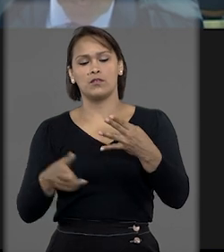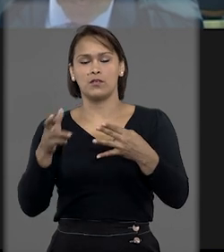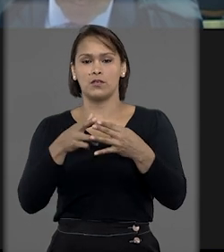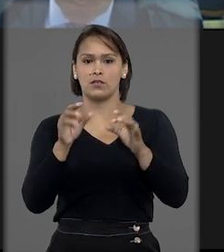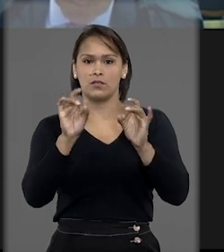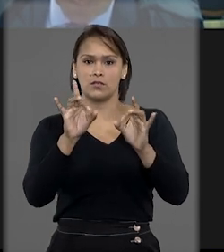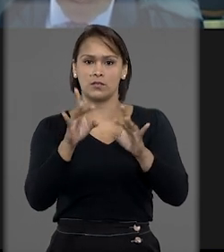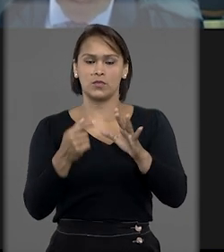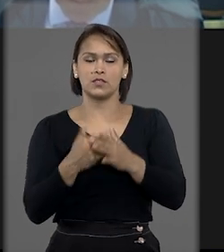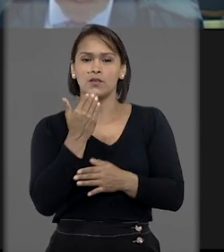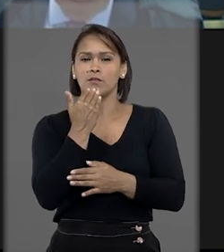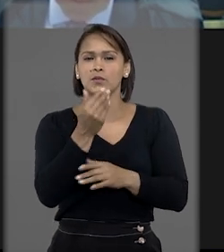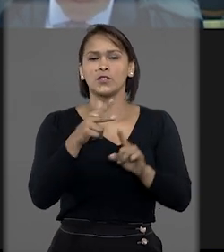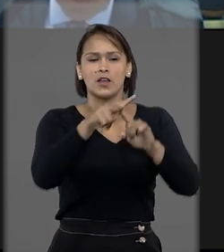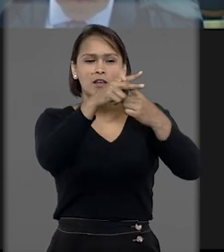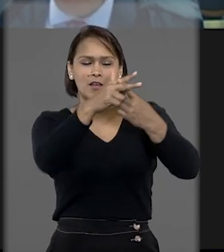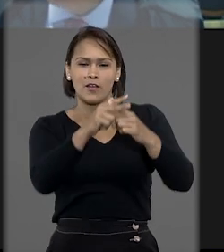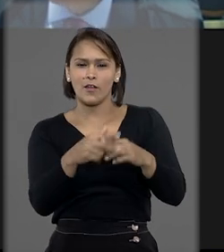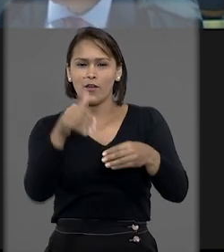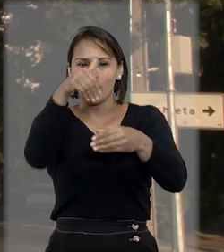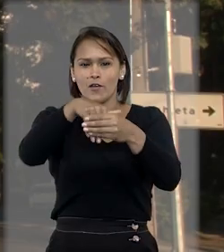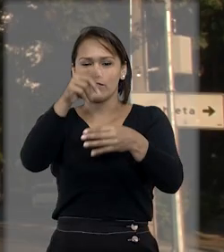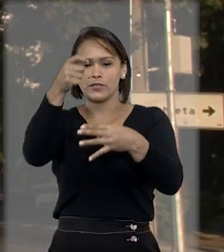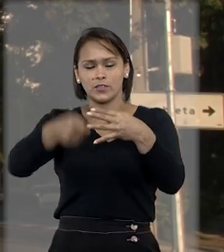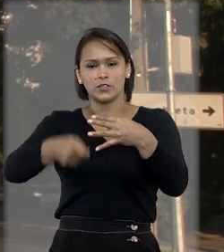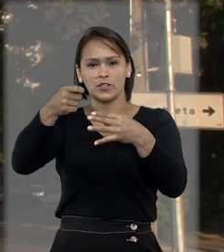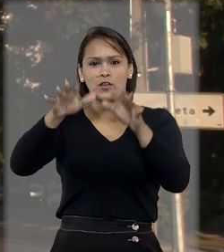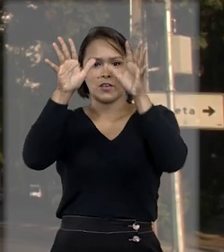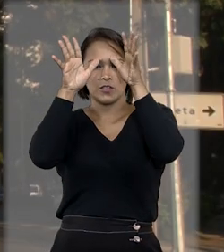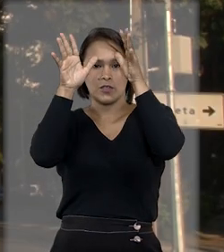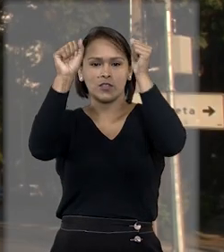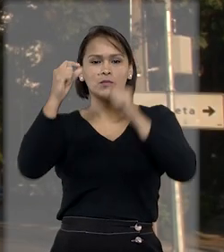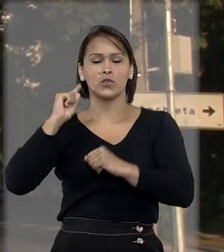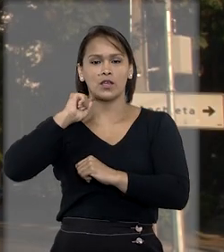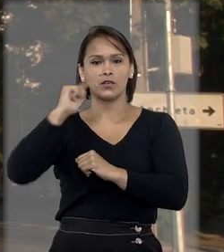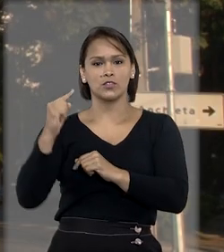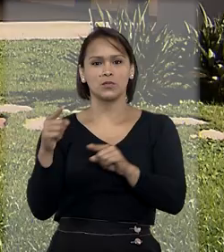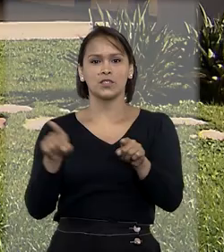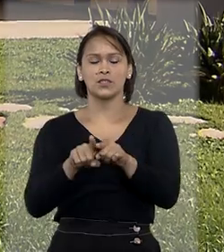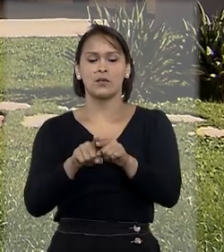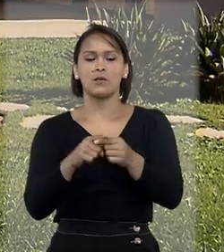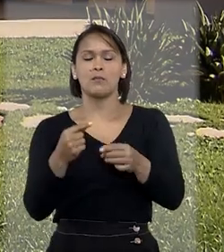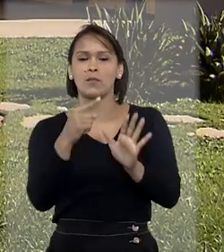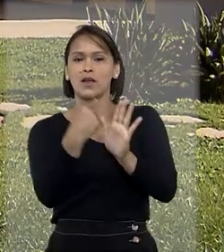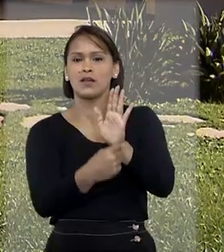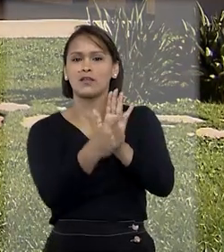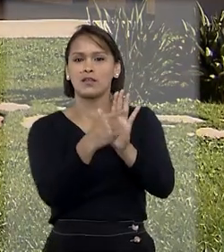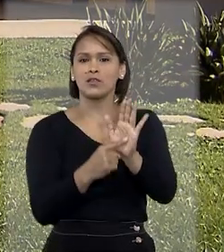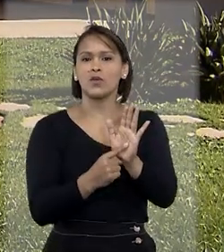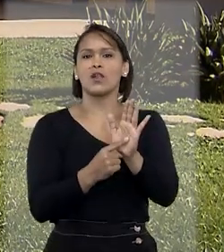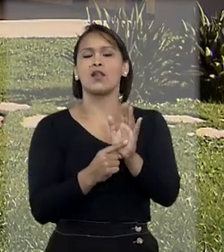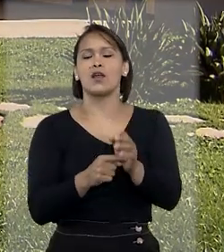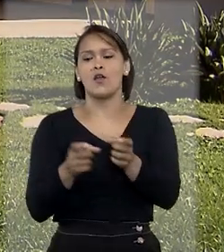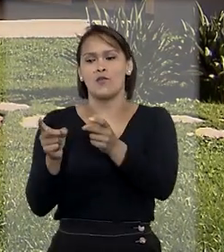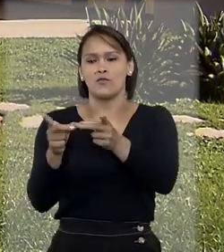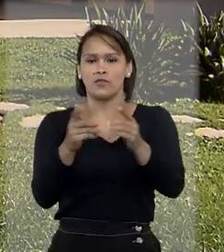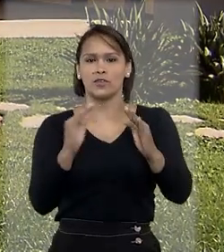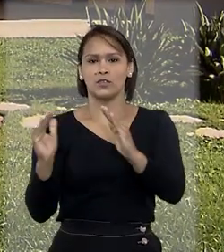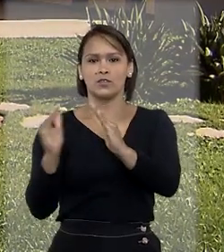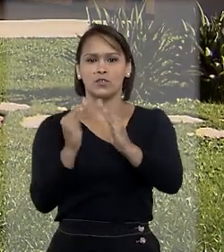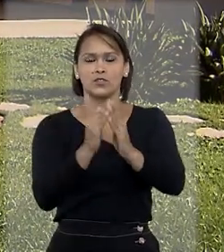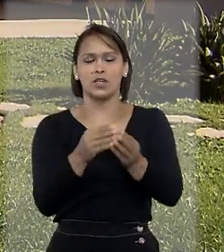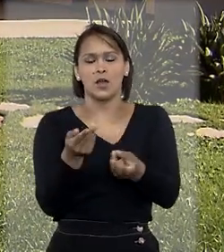a recurso especial que pedir a reforma de Acórdão do Tribunal de Justiça de Minas Gerais para isentar o corretor de imóveis